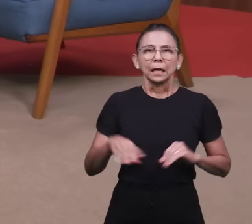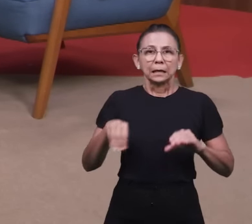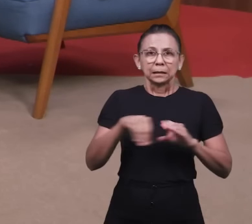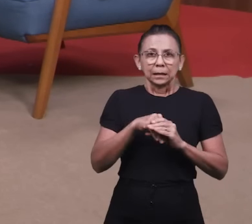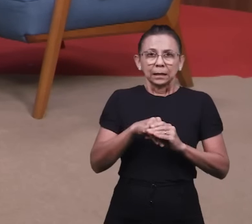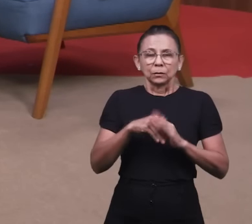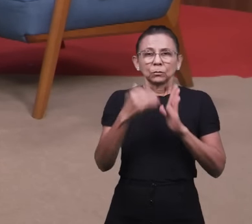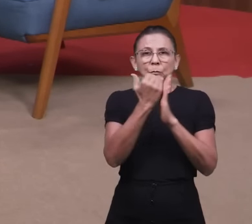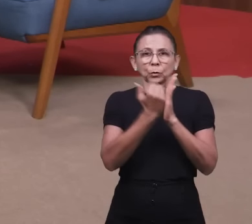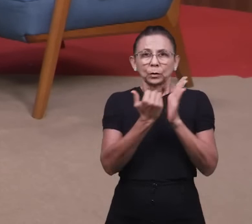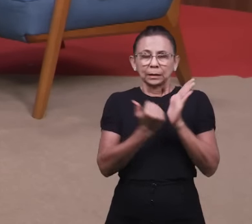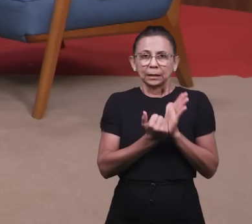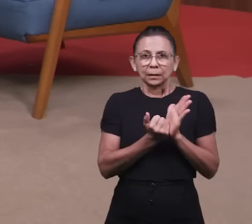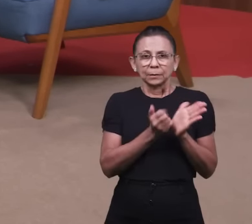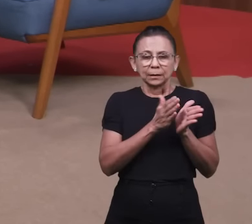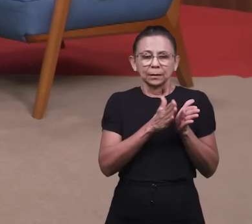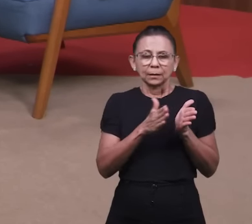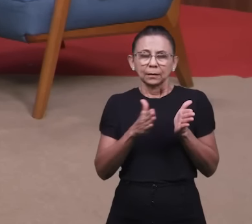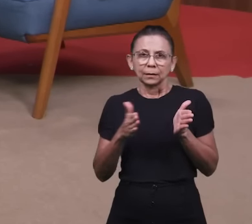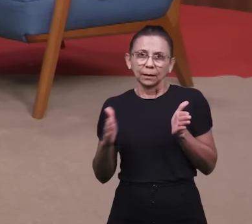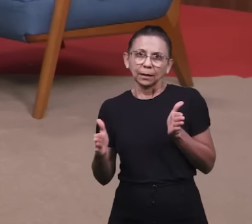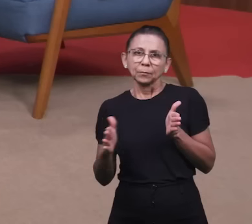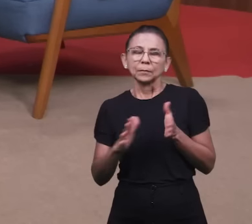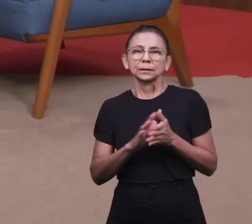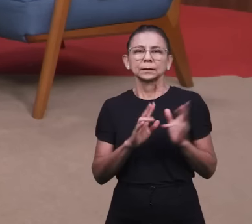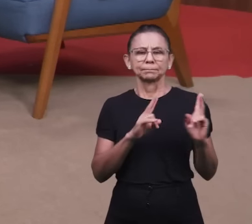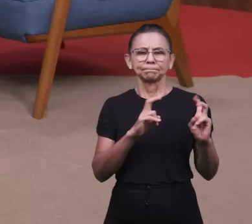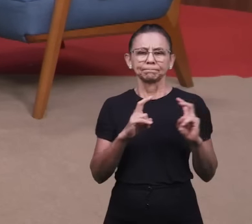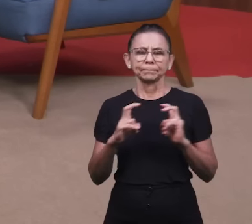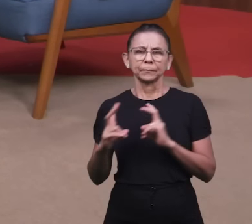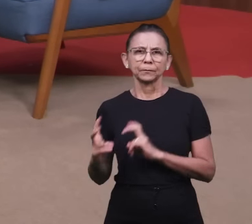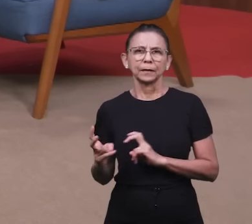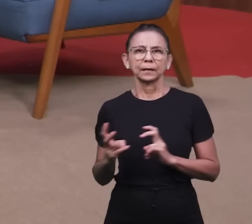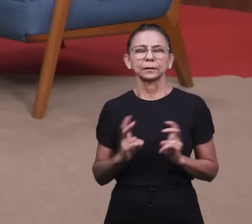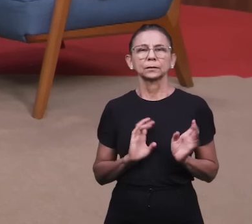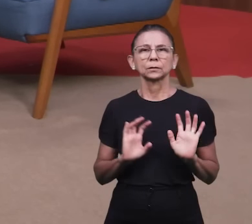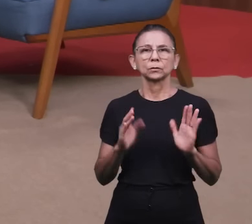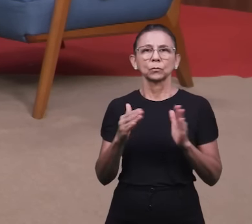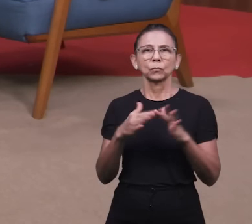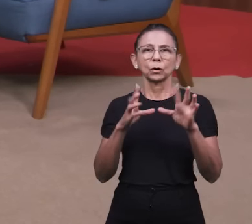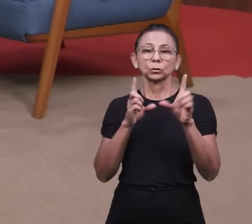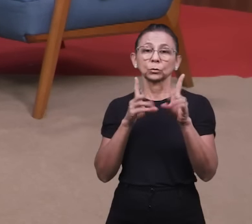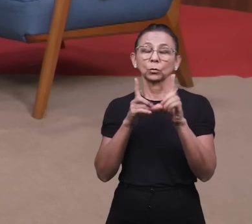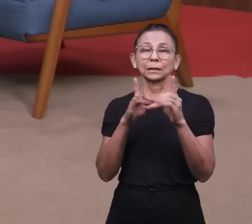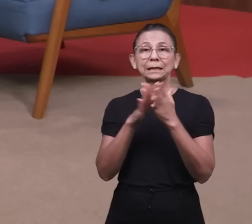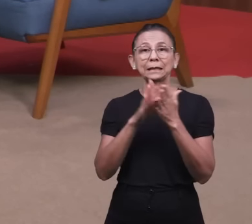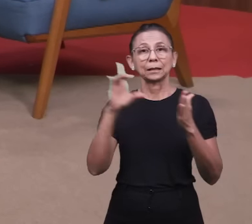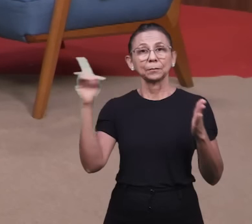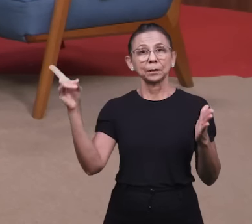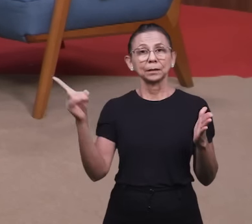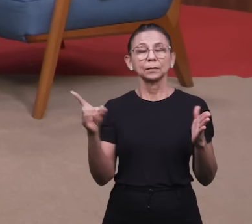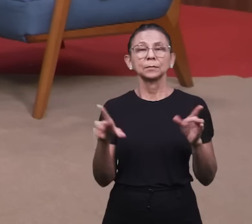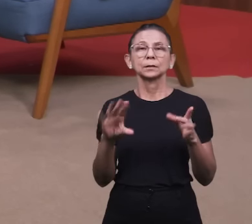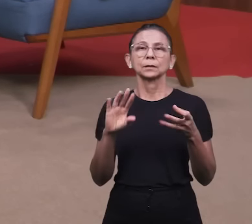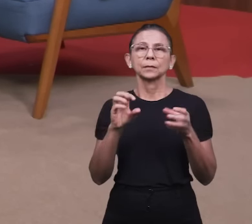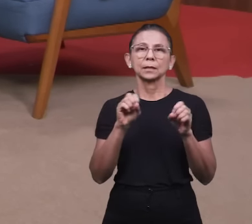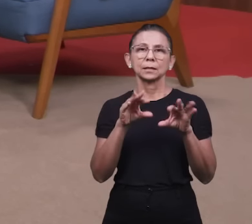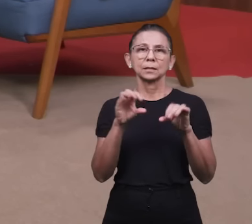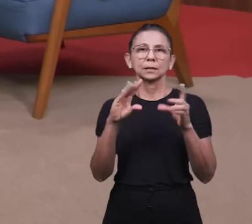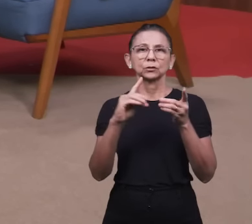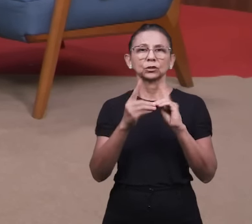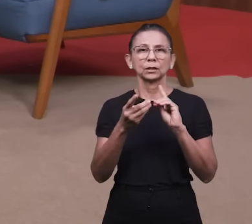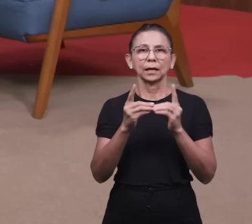os quadros desse programa nós vamos abordar temas direcionados a doutrina bíblica com detalhe com linguagens para